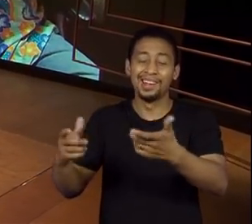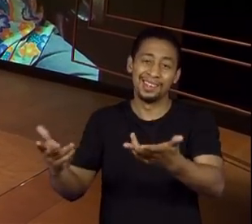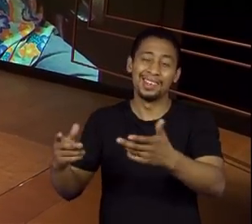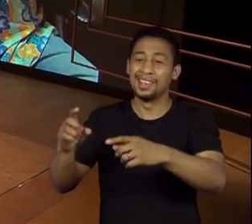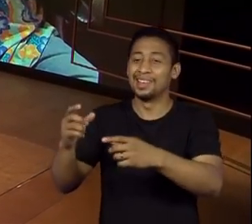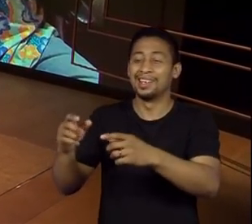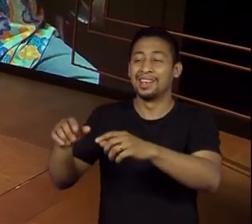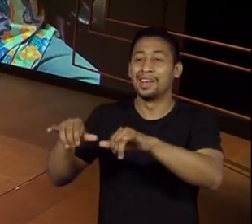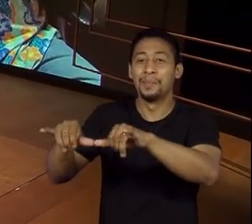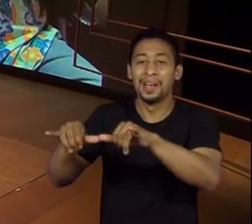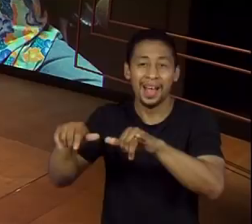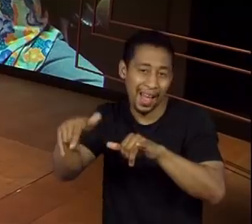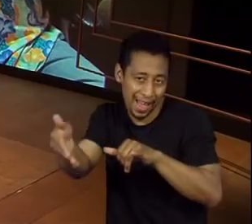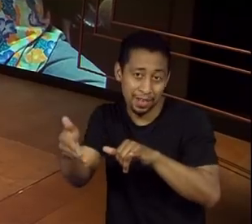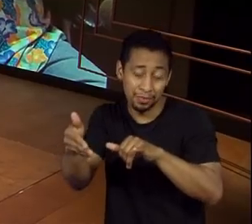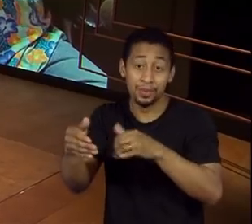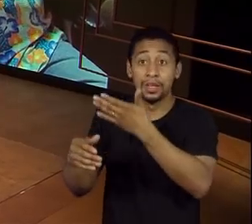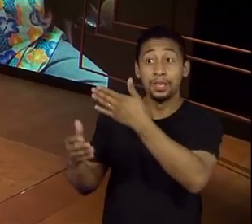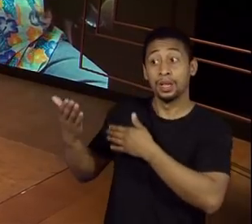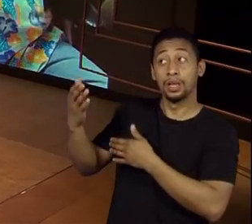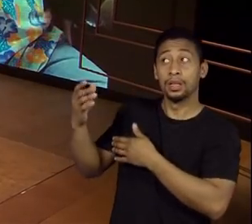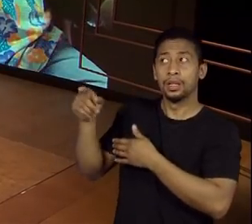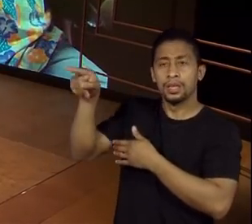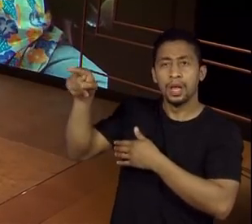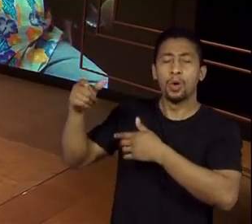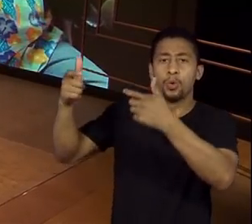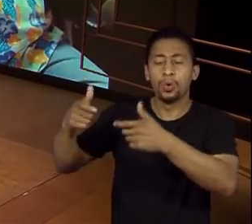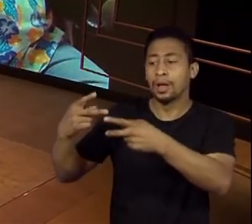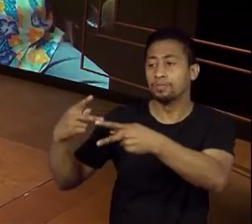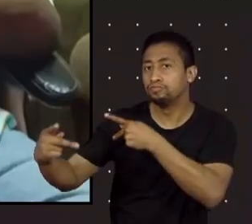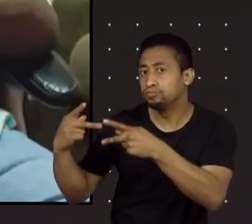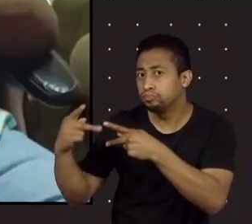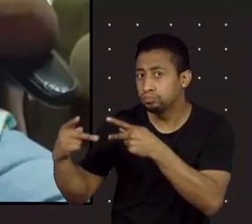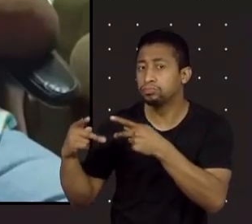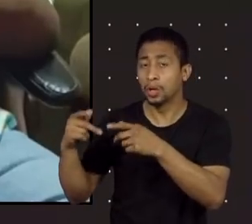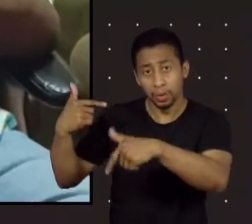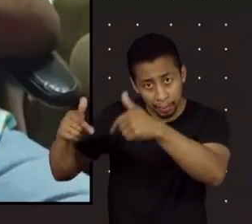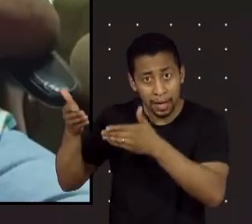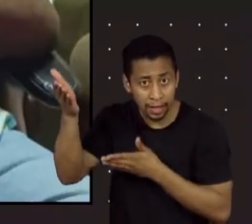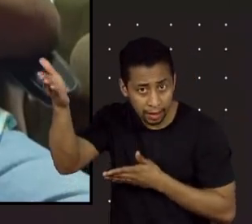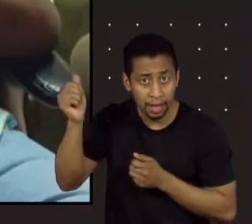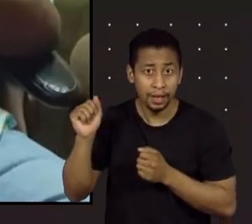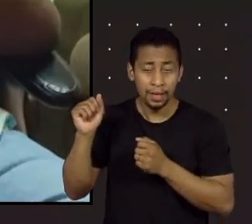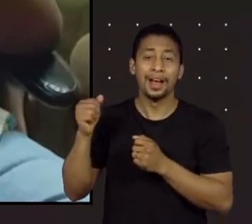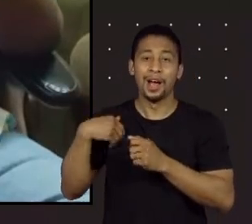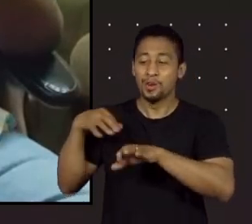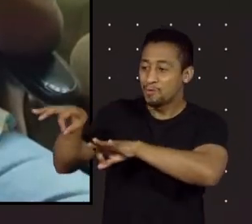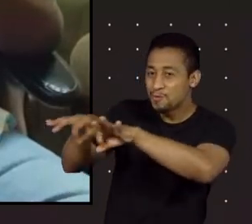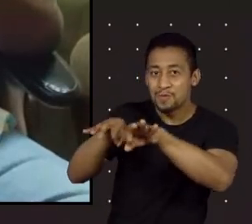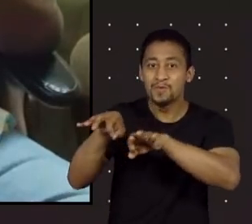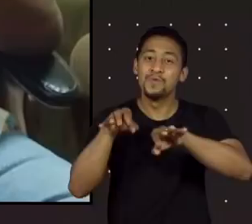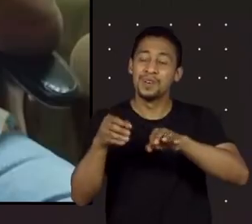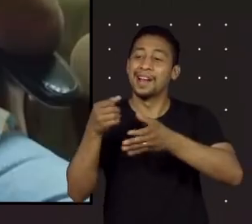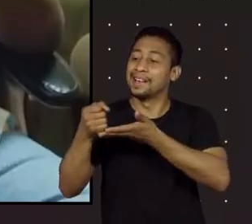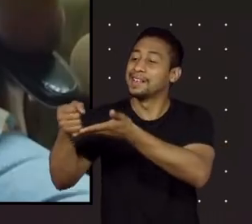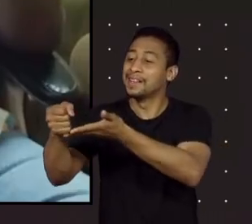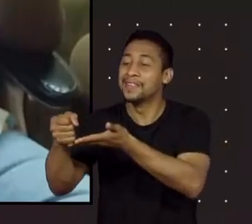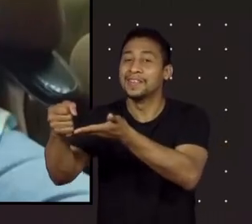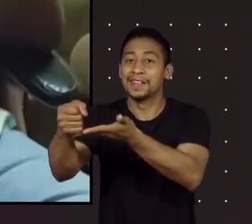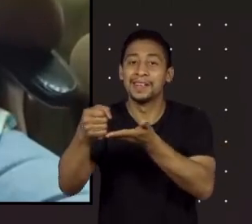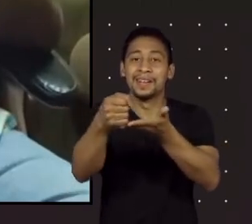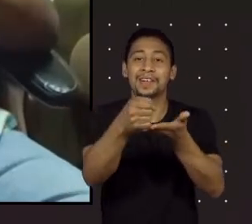lá, trabalhei um bom tempo nesse armazém, fazia as entregas, né? E fiquei aquele tempo. Depois de lá é que